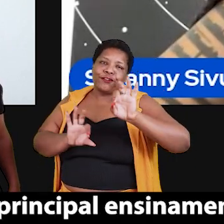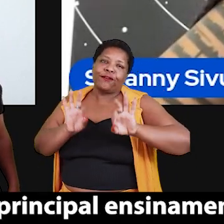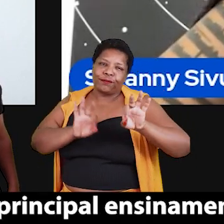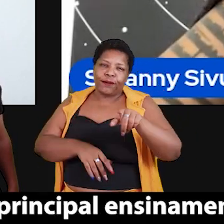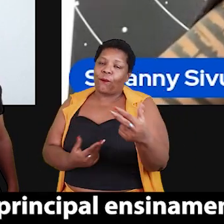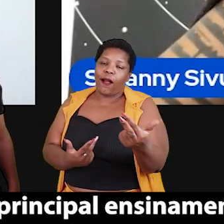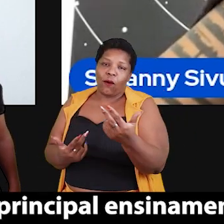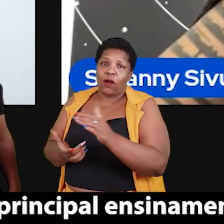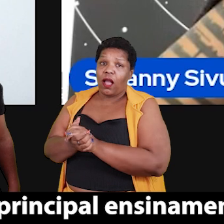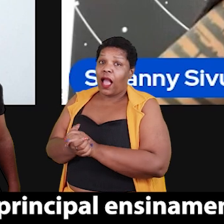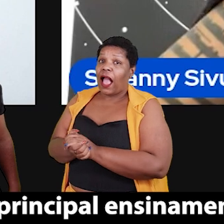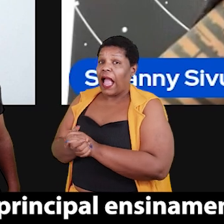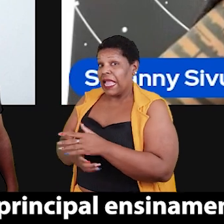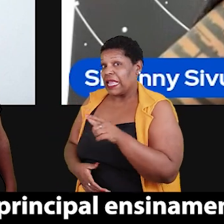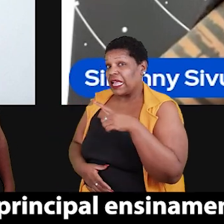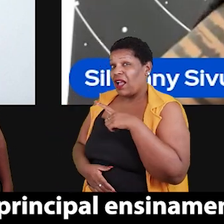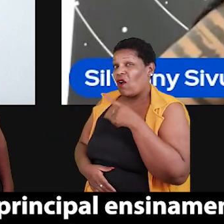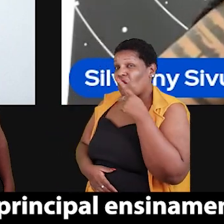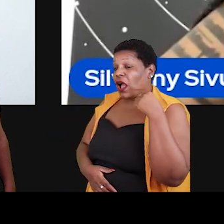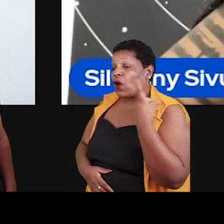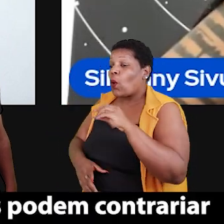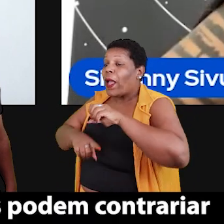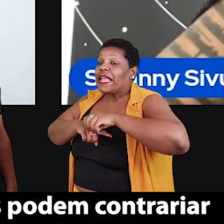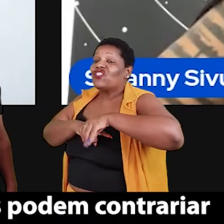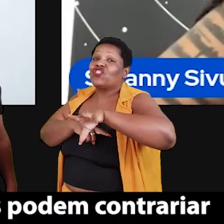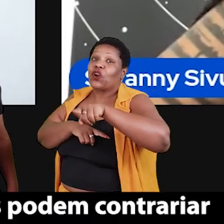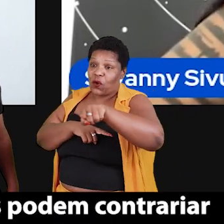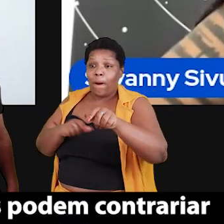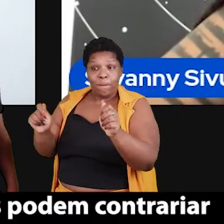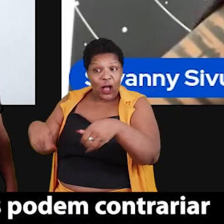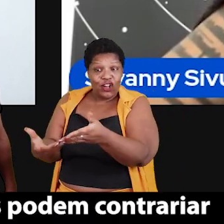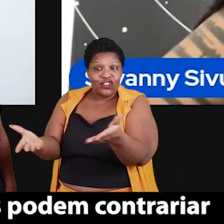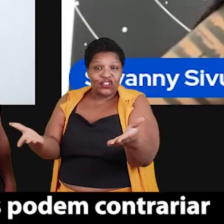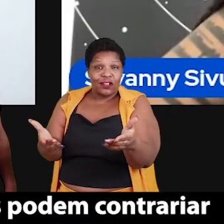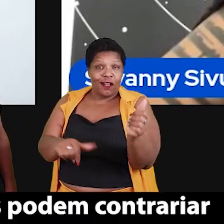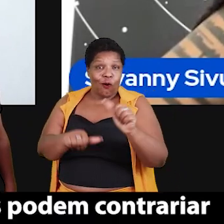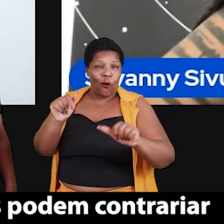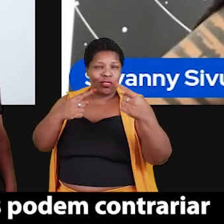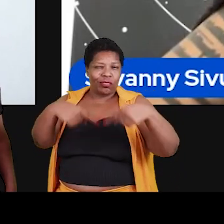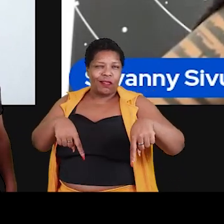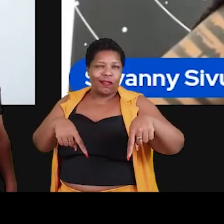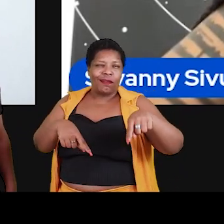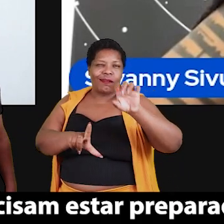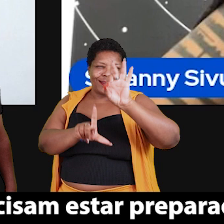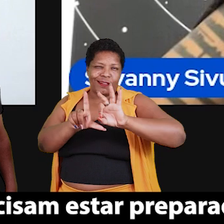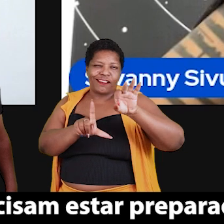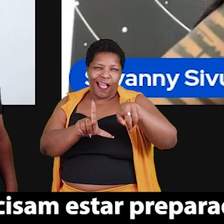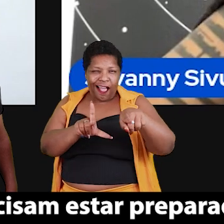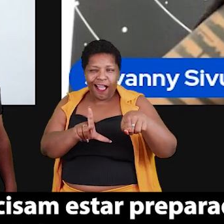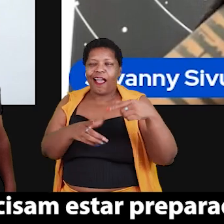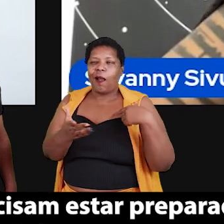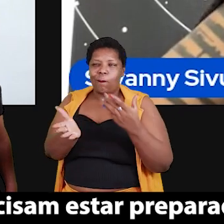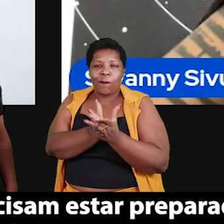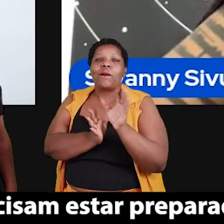Então, o meu principal ensinamento para eles é que eles podem contrariar as estatísticas e que eles